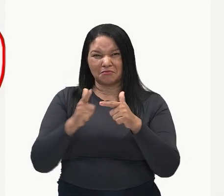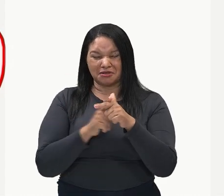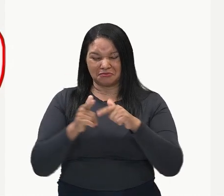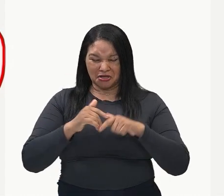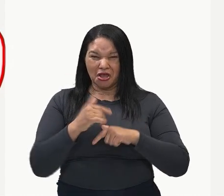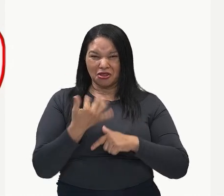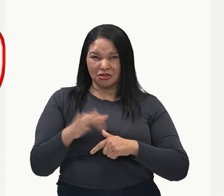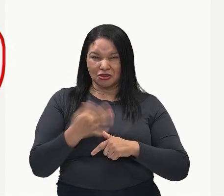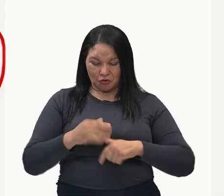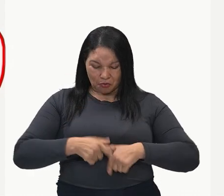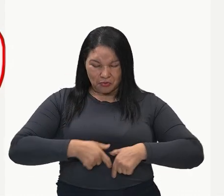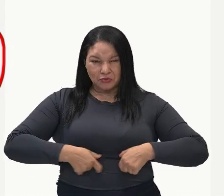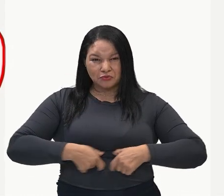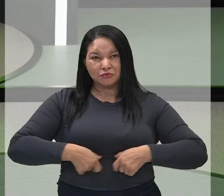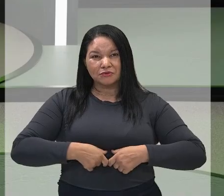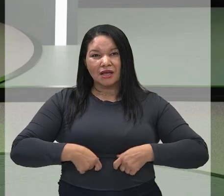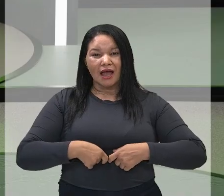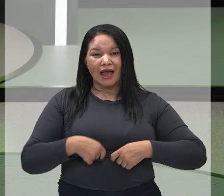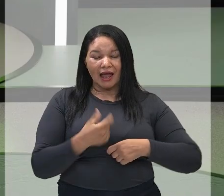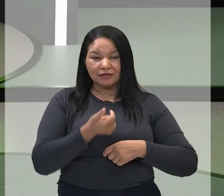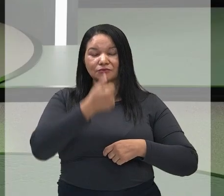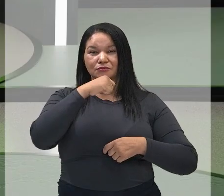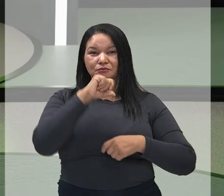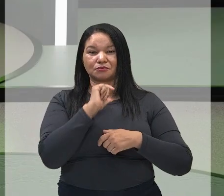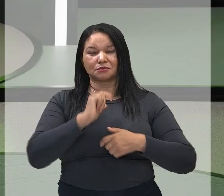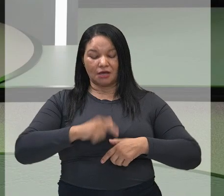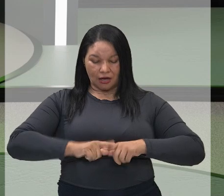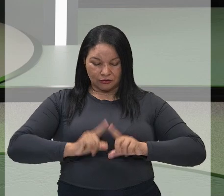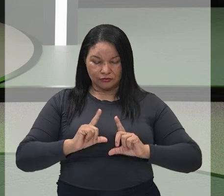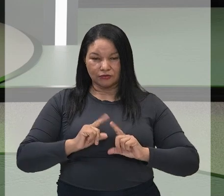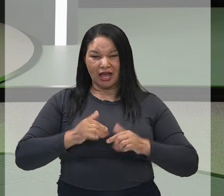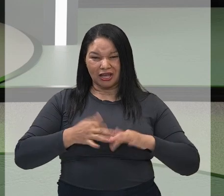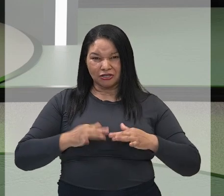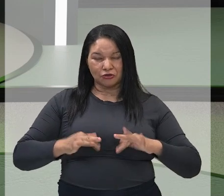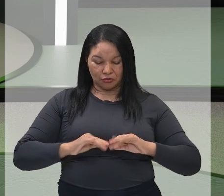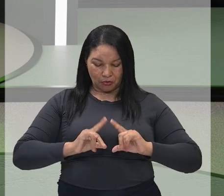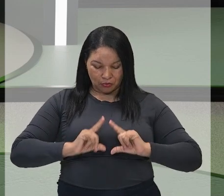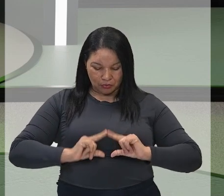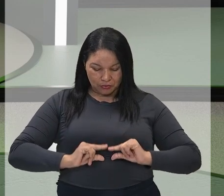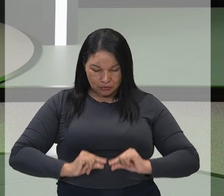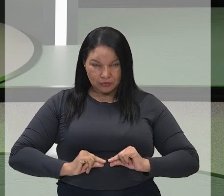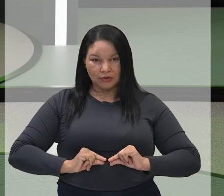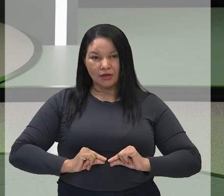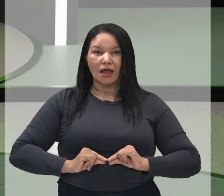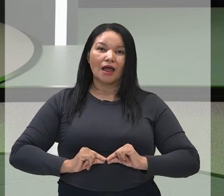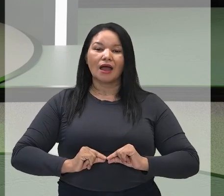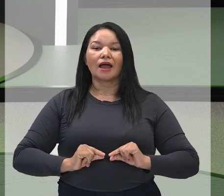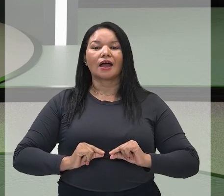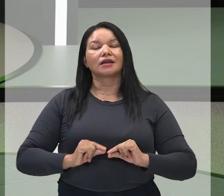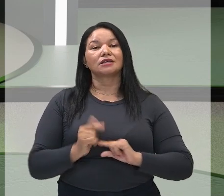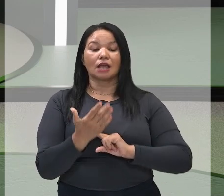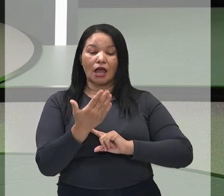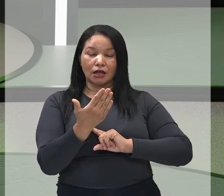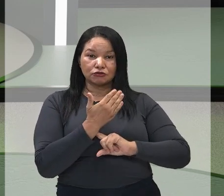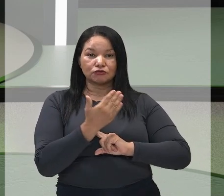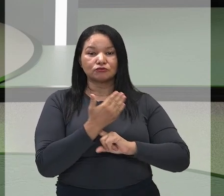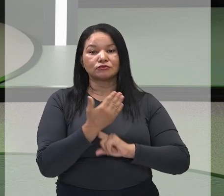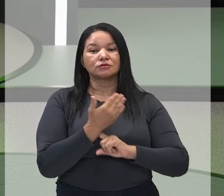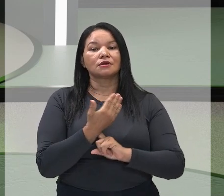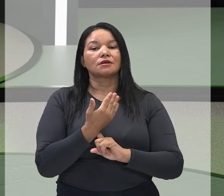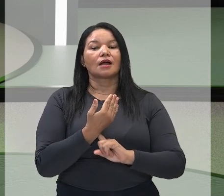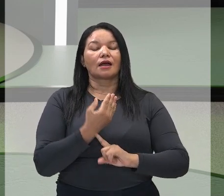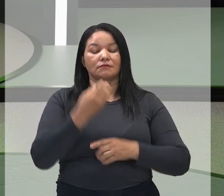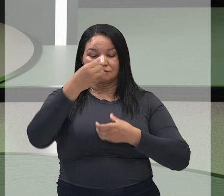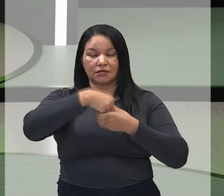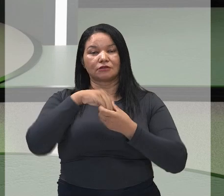e quer tomar uma substância antiácida para combater um desconforto intestinal. E aí esse elemento, o óxido de alumínio, ele pode estar